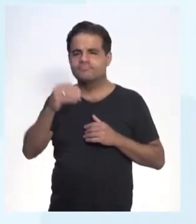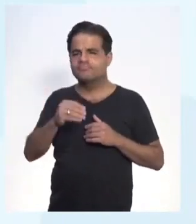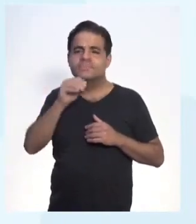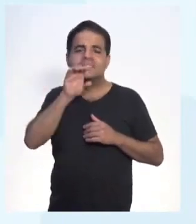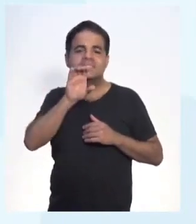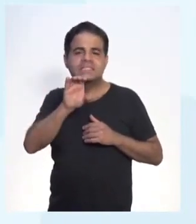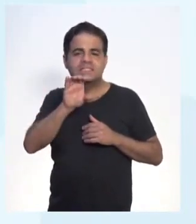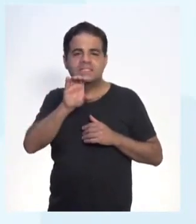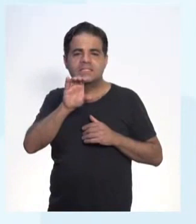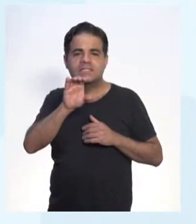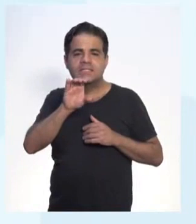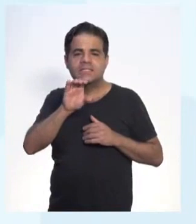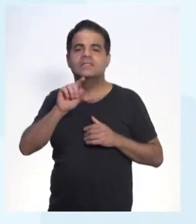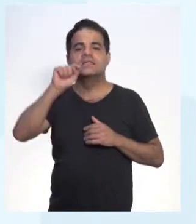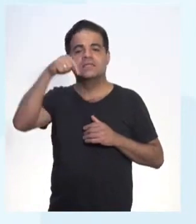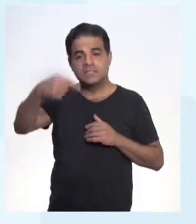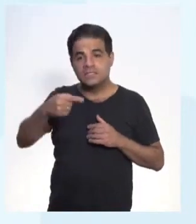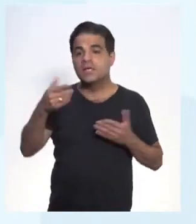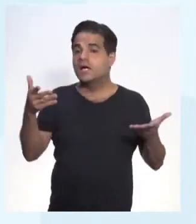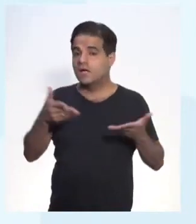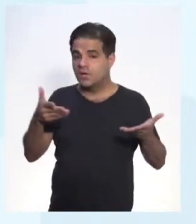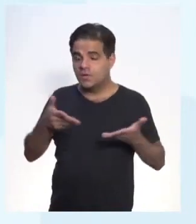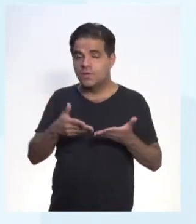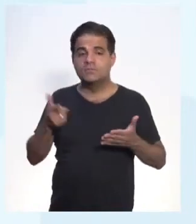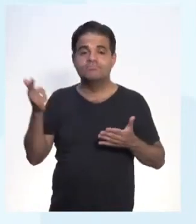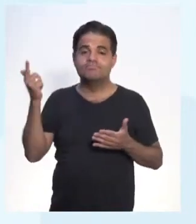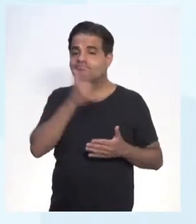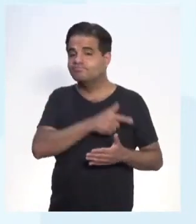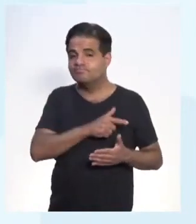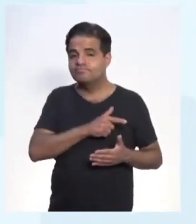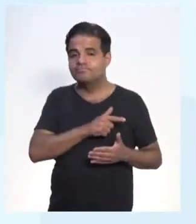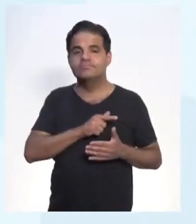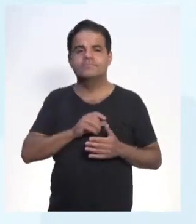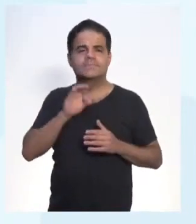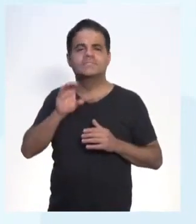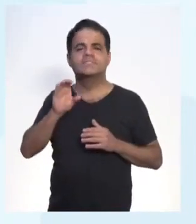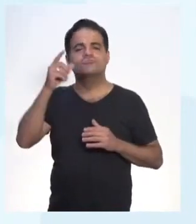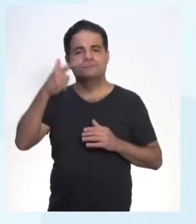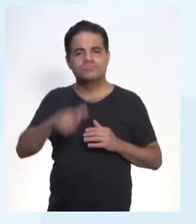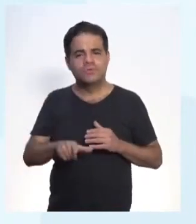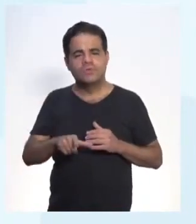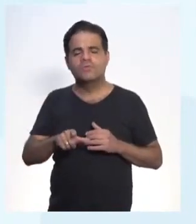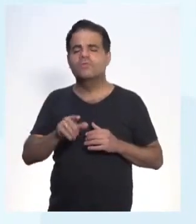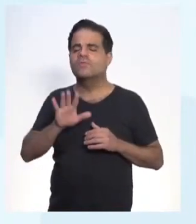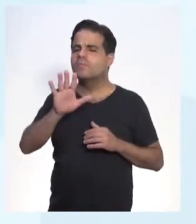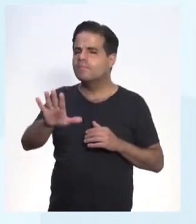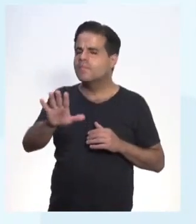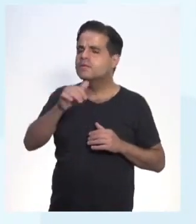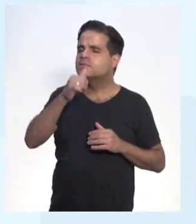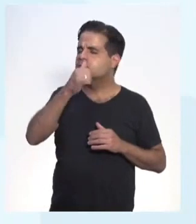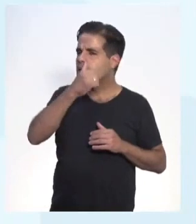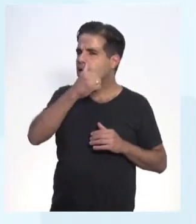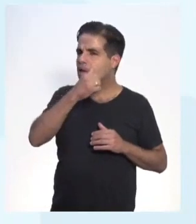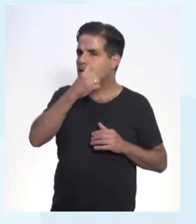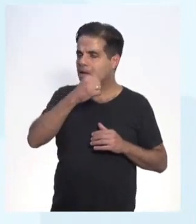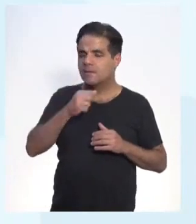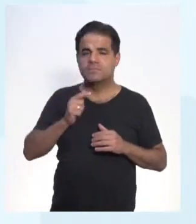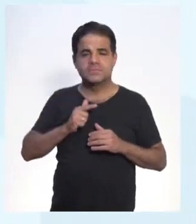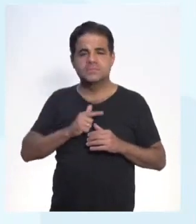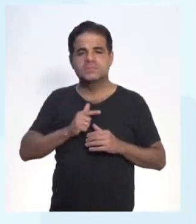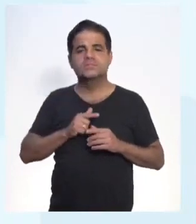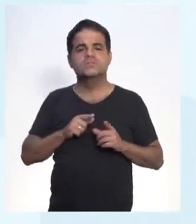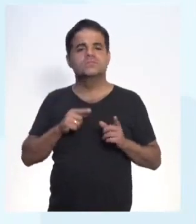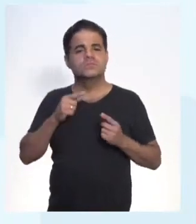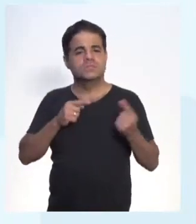C e agora obtive C de novo. Mas eu também tenho C